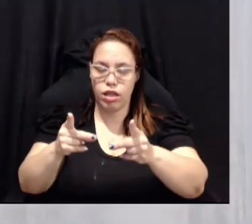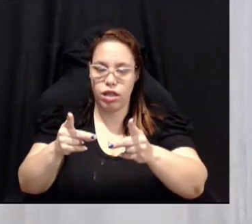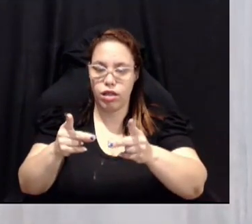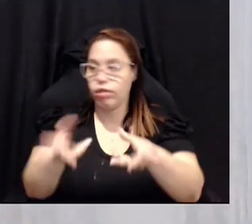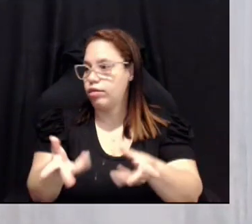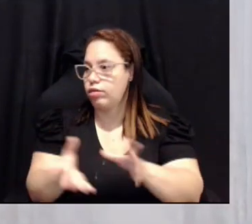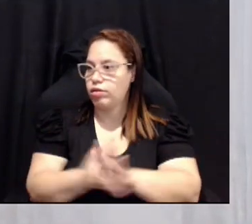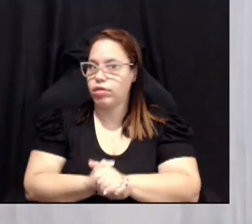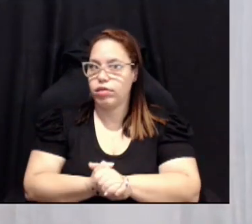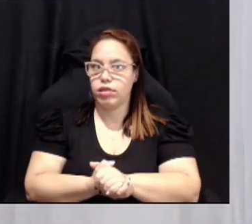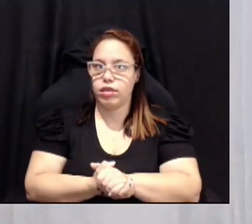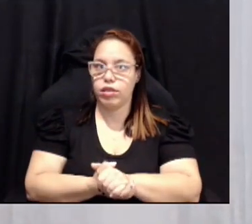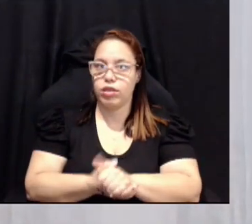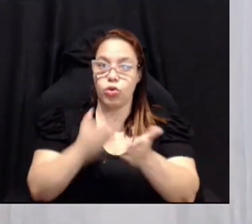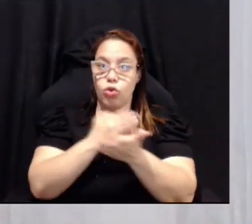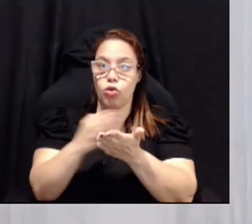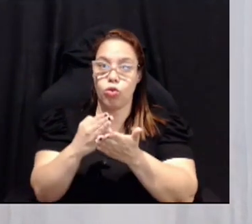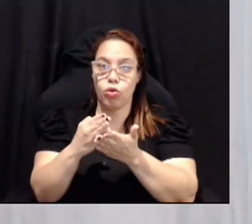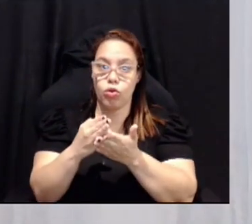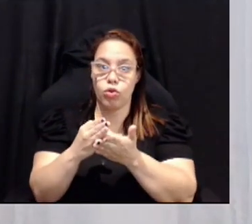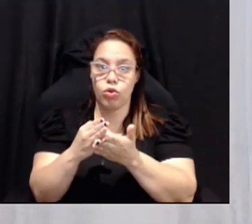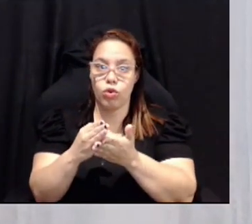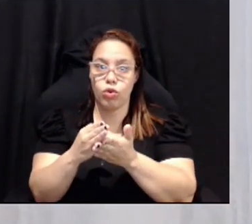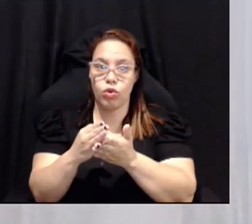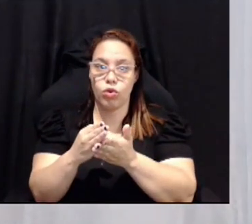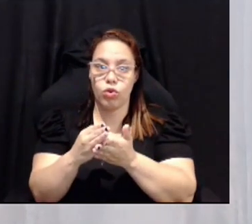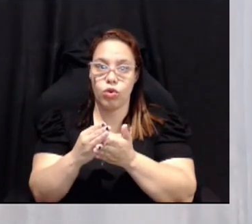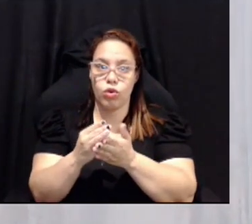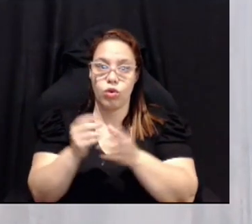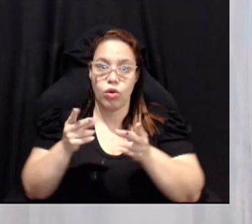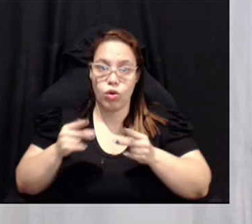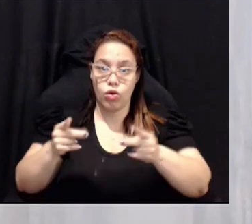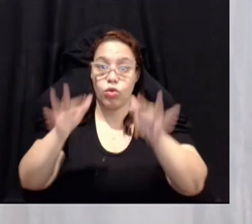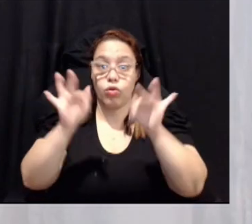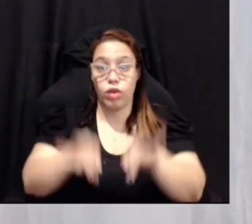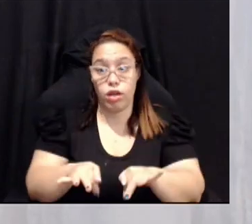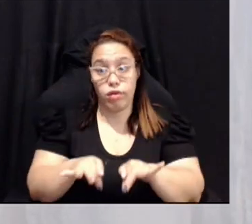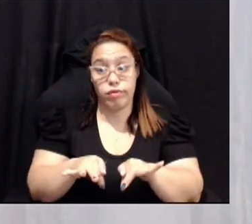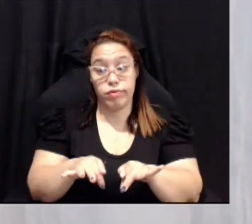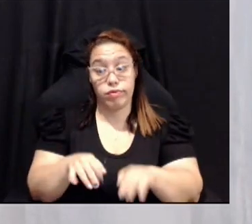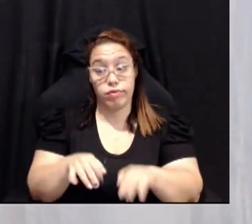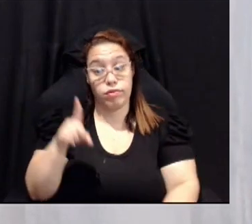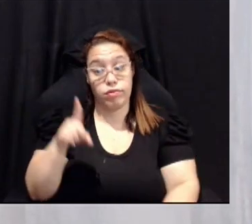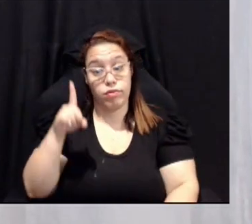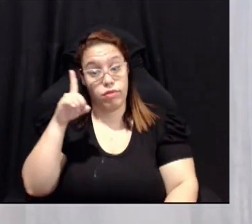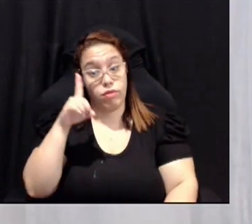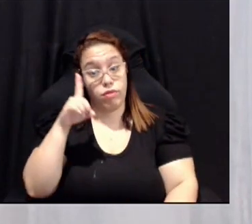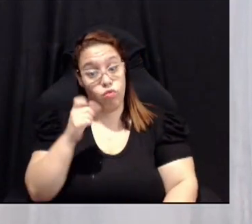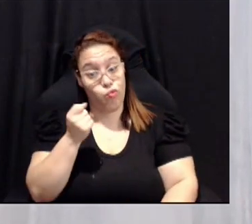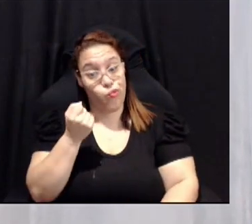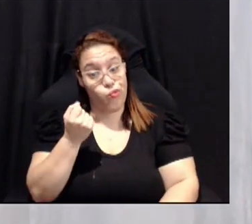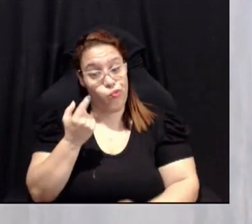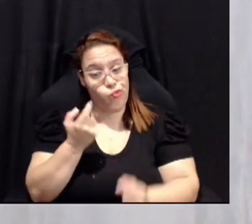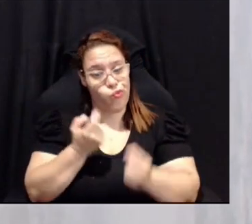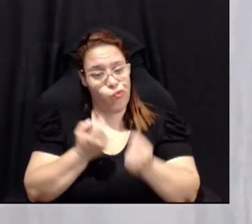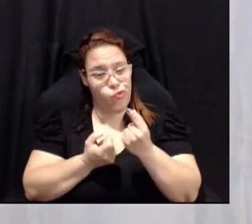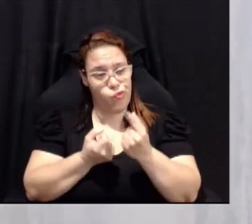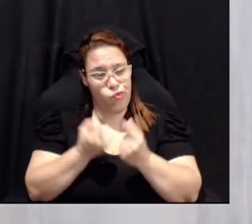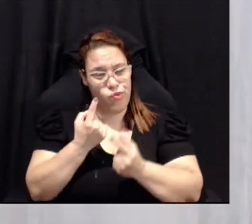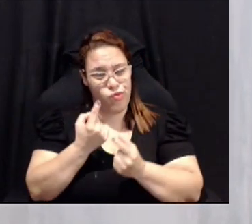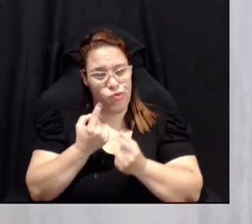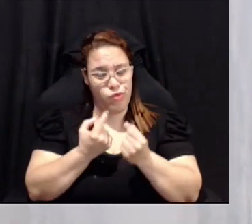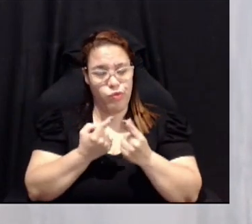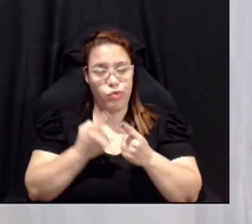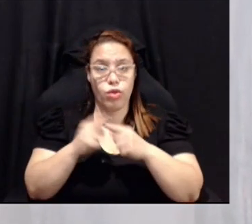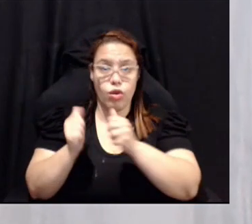no começo do pregão e vende no final. É muito raro isso. Por quê? Porque ele tem que acompanhar o mercado